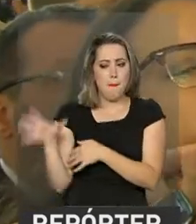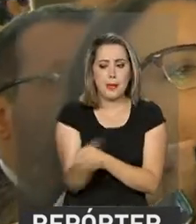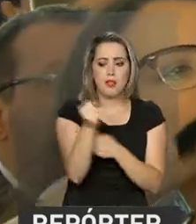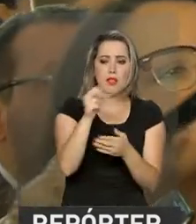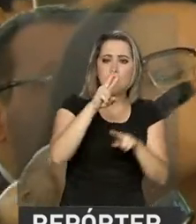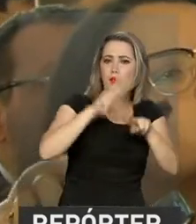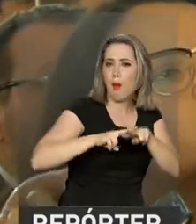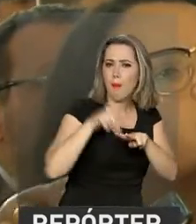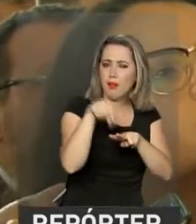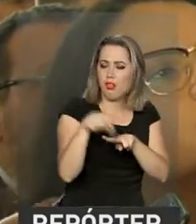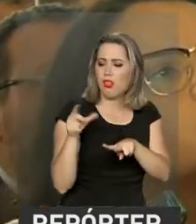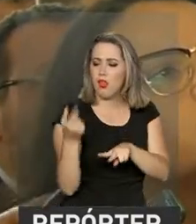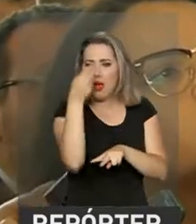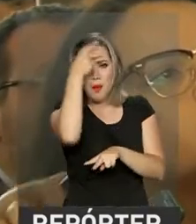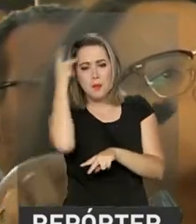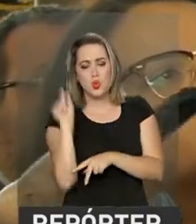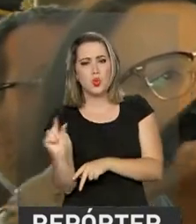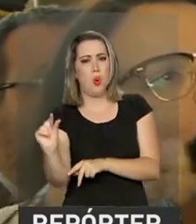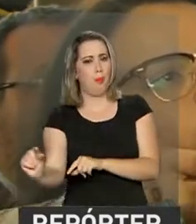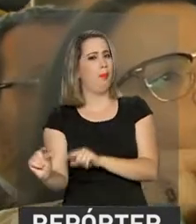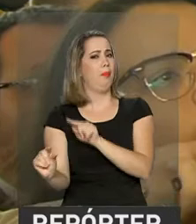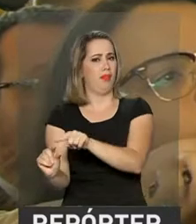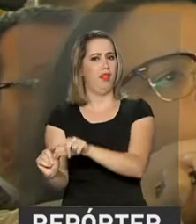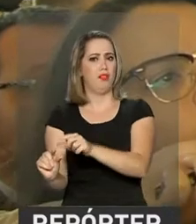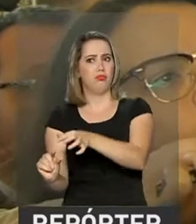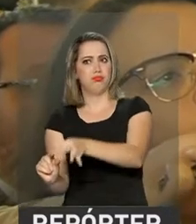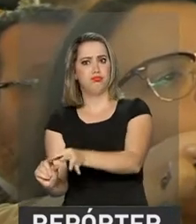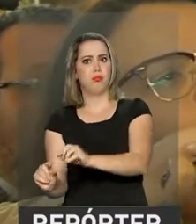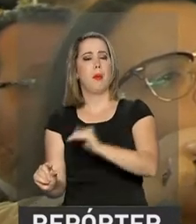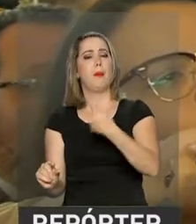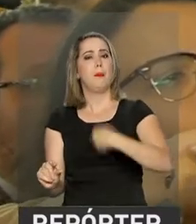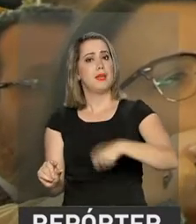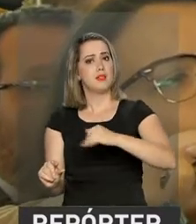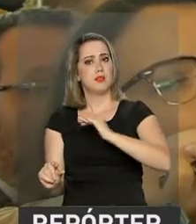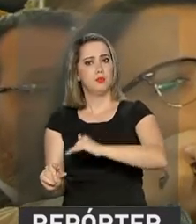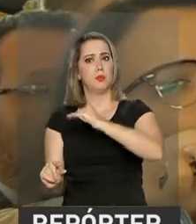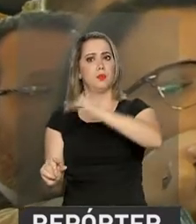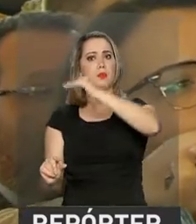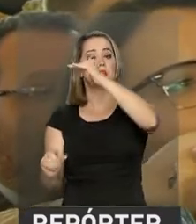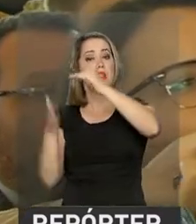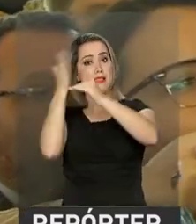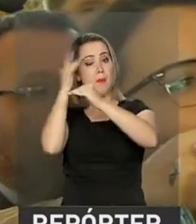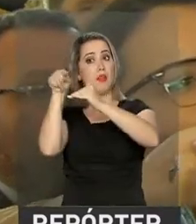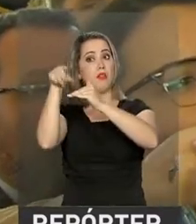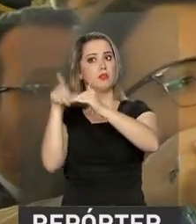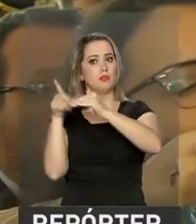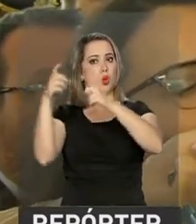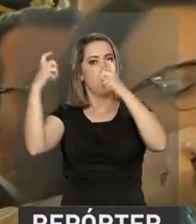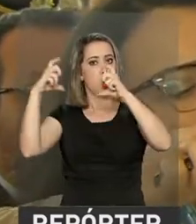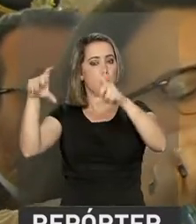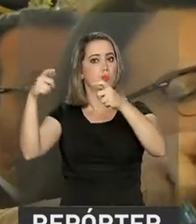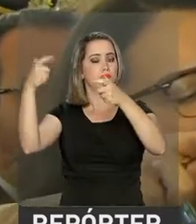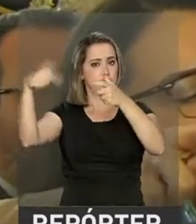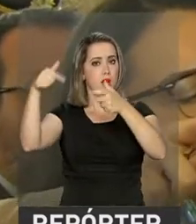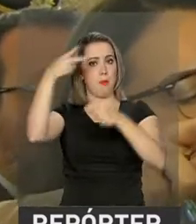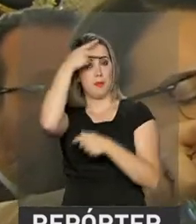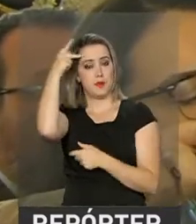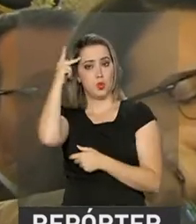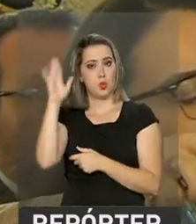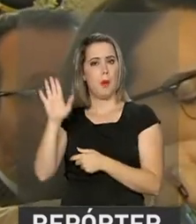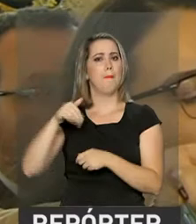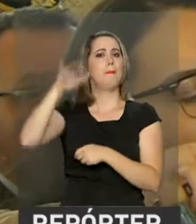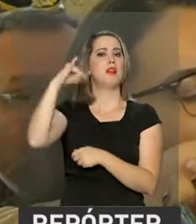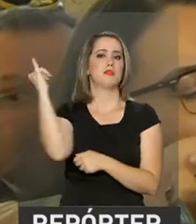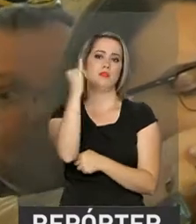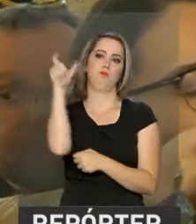o pequeno traficante, o pequeno criminoso, quando os barões continuam soltos. Nós precisamos pegar a cadeia de comando do crime,